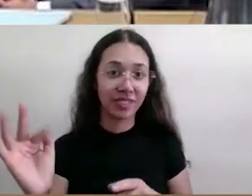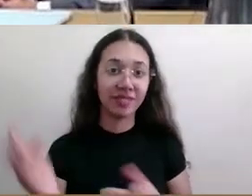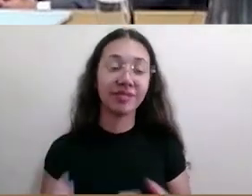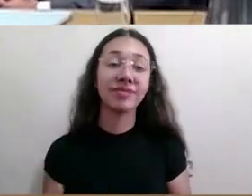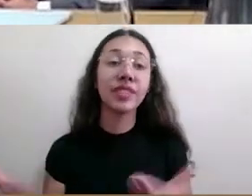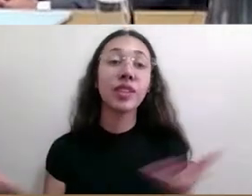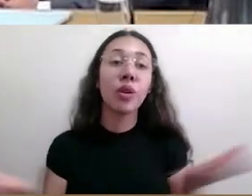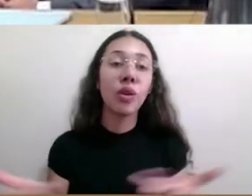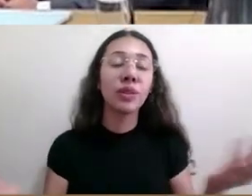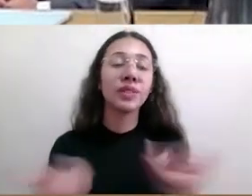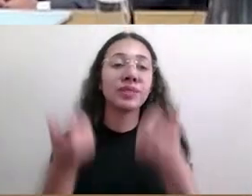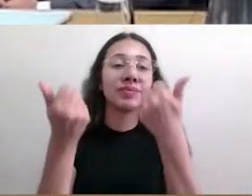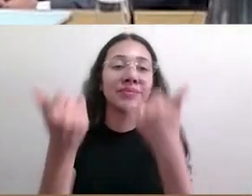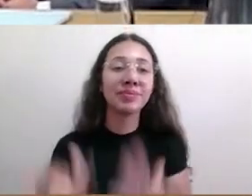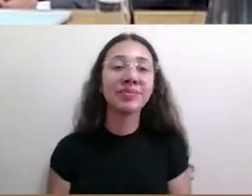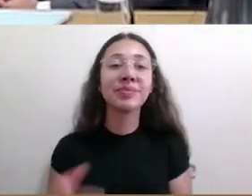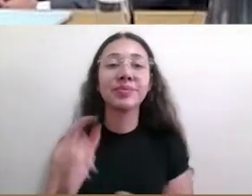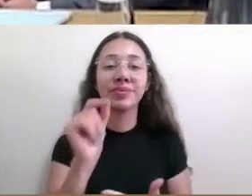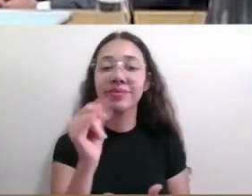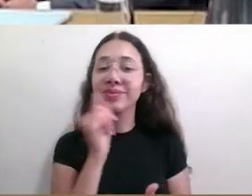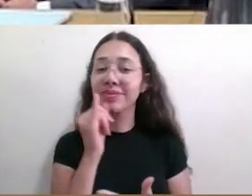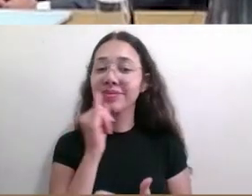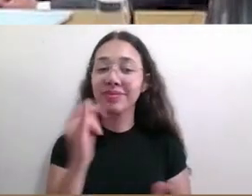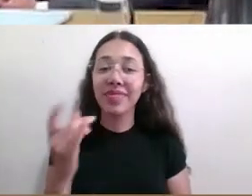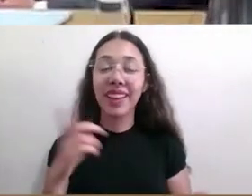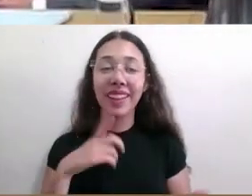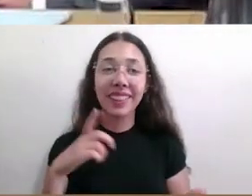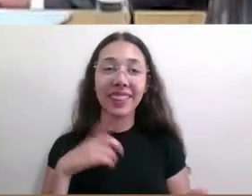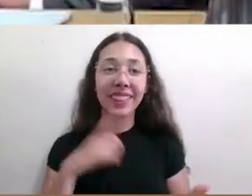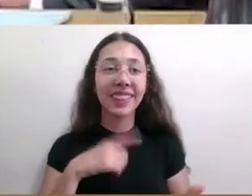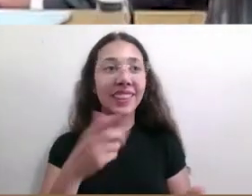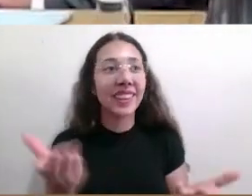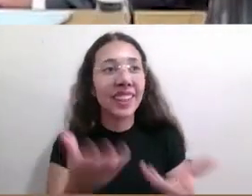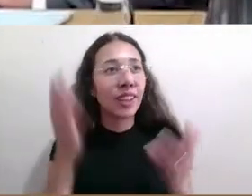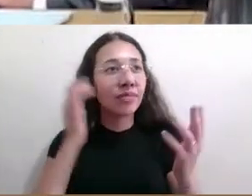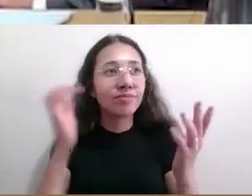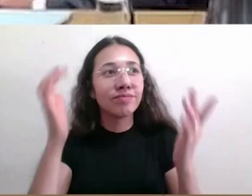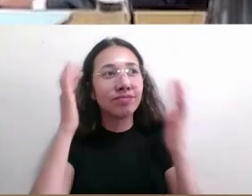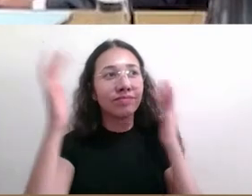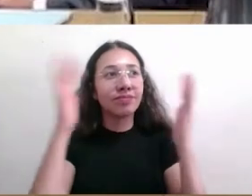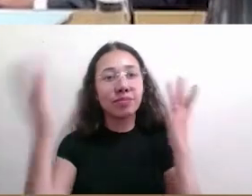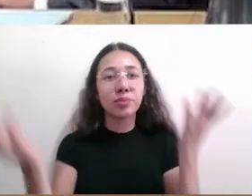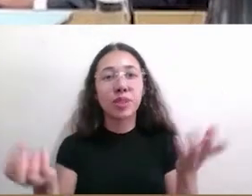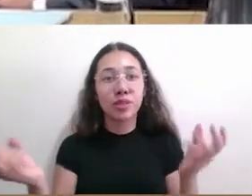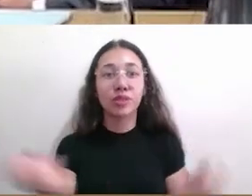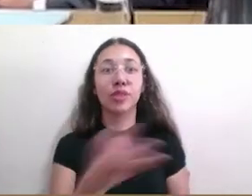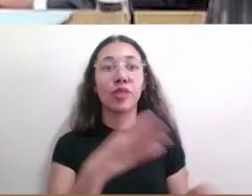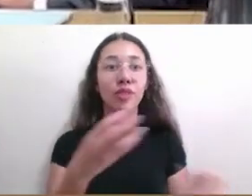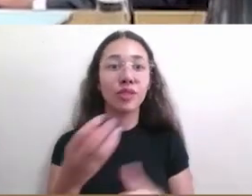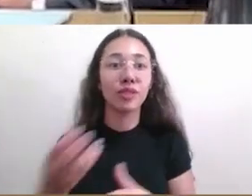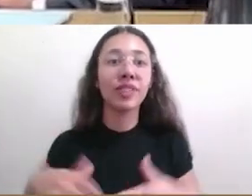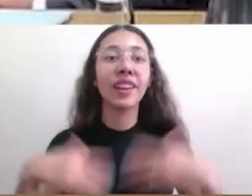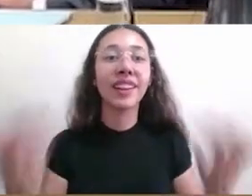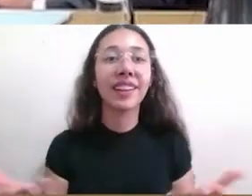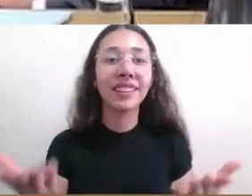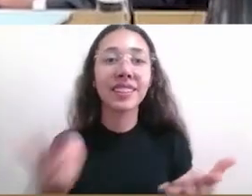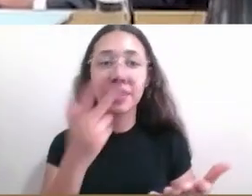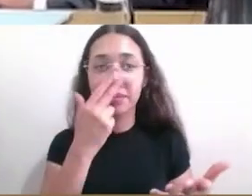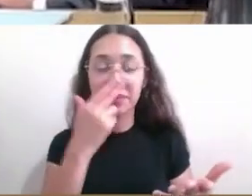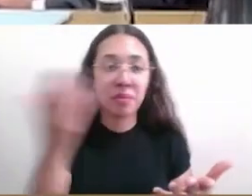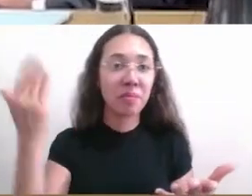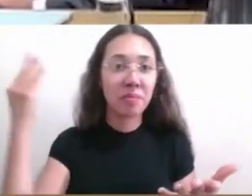que faz dessa jurisdição, eu estou imaginando aqui, né? Cadê o coloridinho do mapa? Né? Não teremos mais